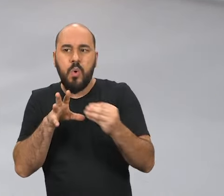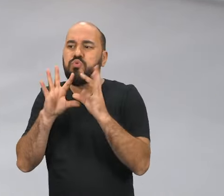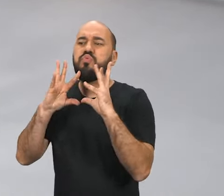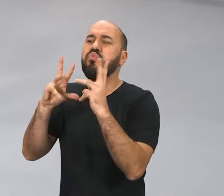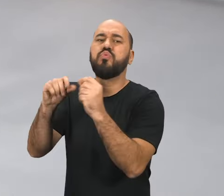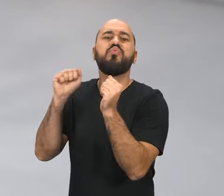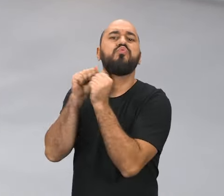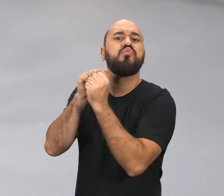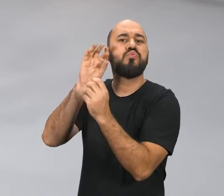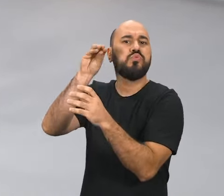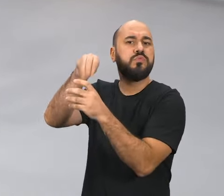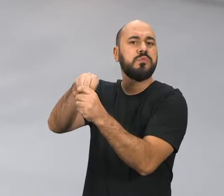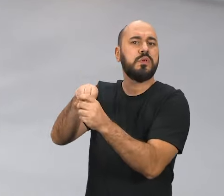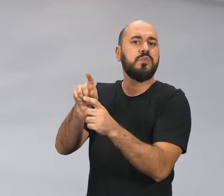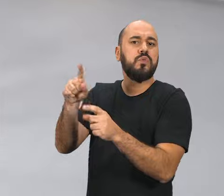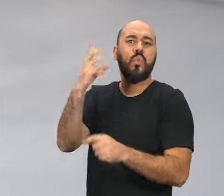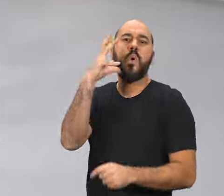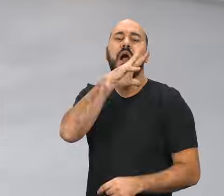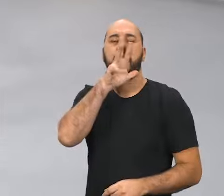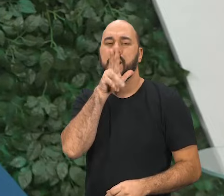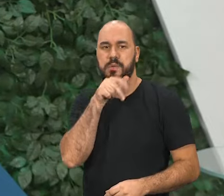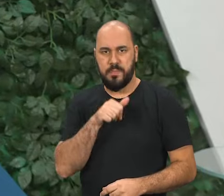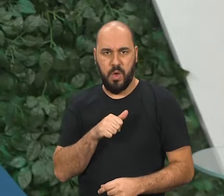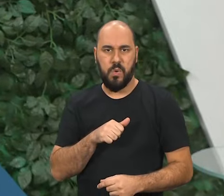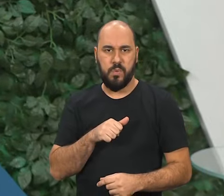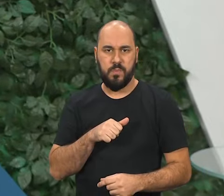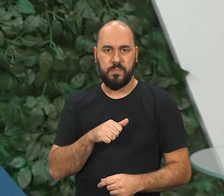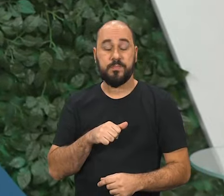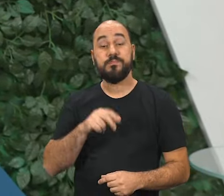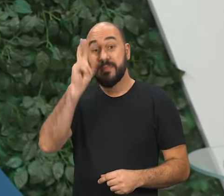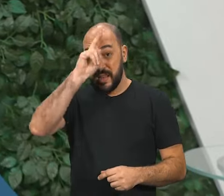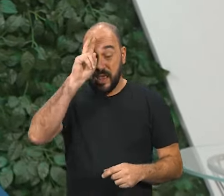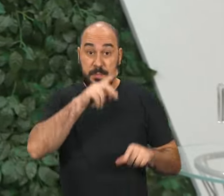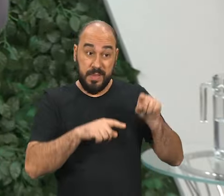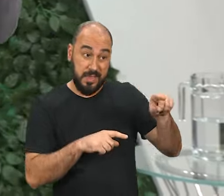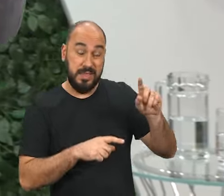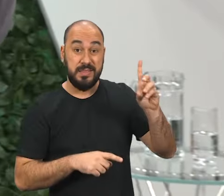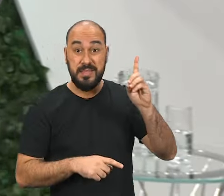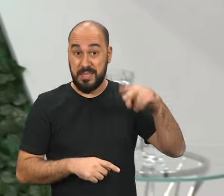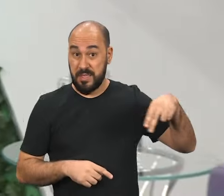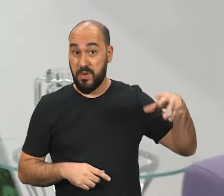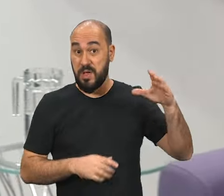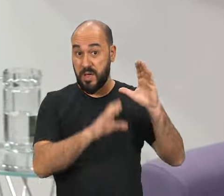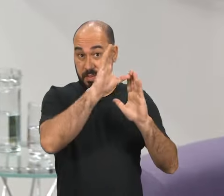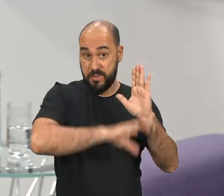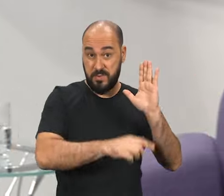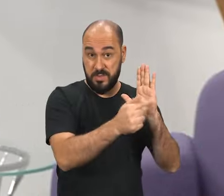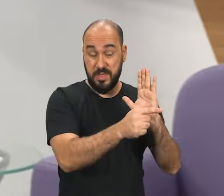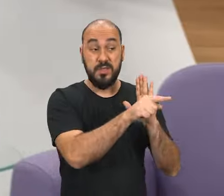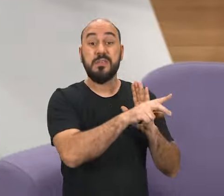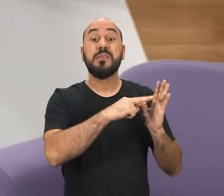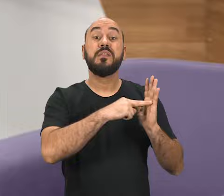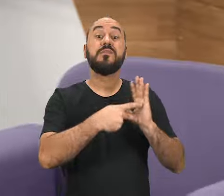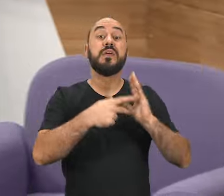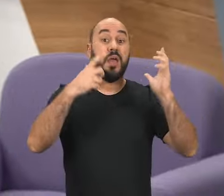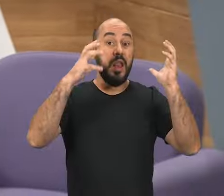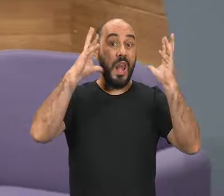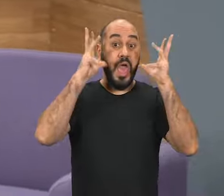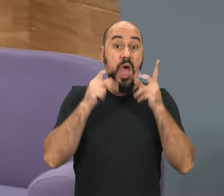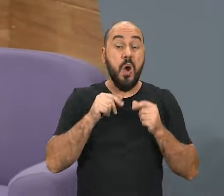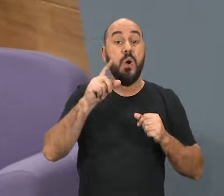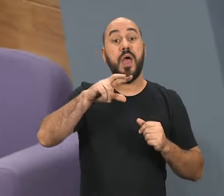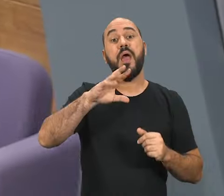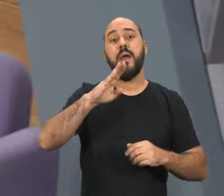capítulo 7. Entendeu? Você lembra? O leão, lá em Daniel 7, simbolizava a Babilônia. O